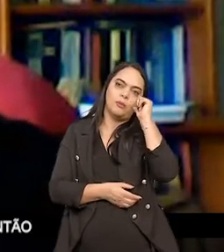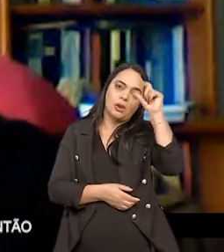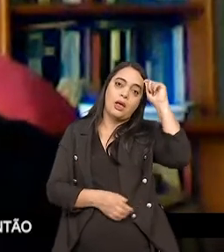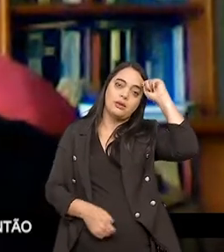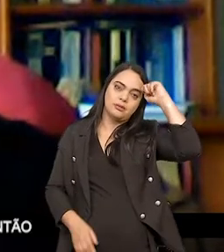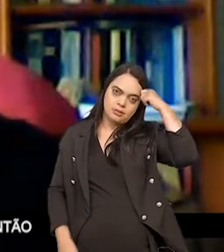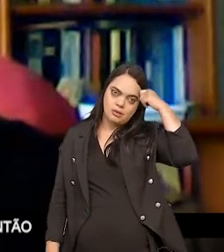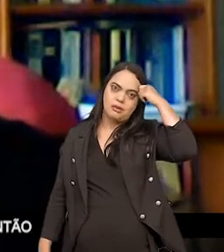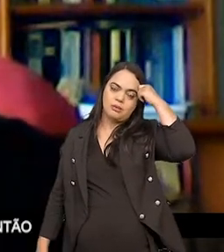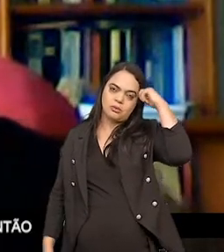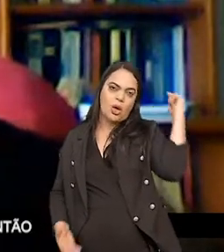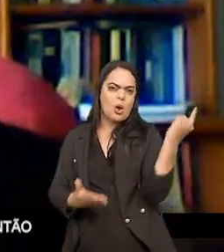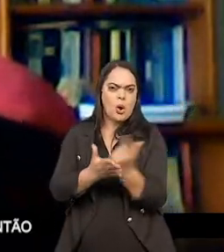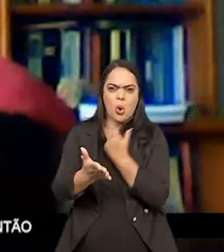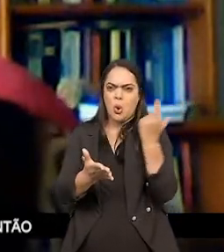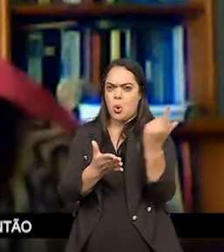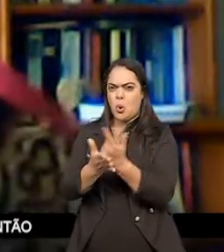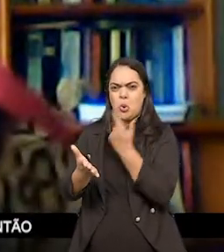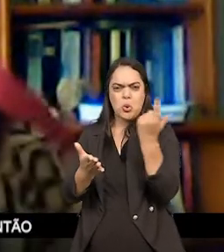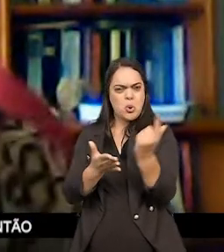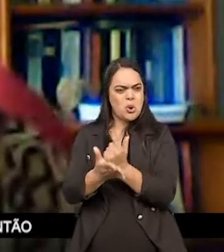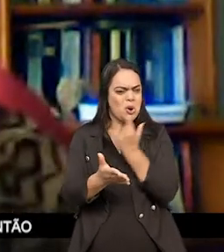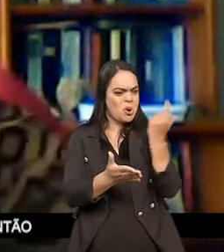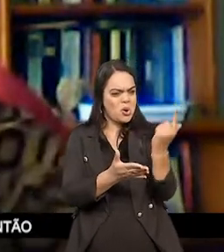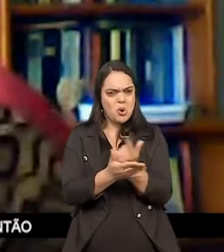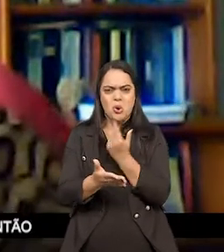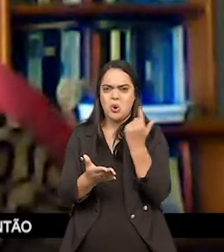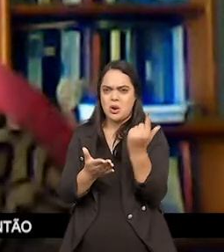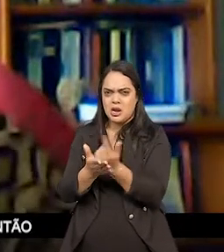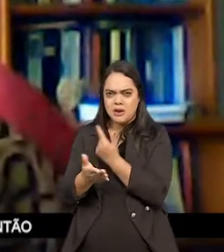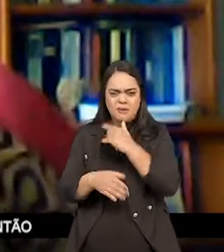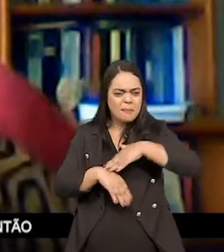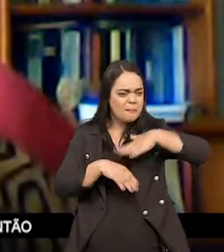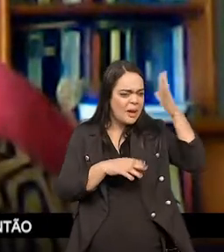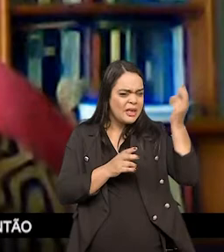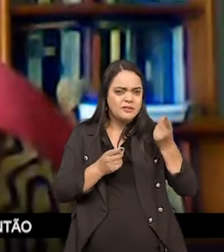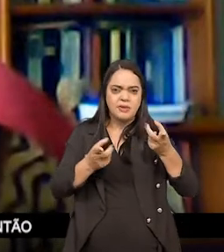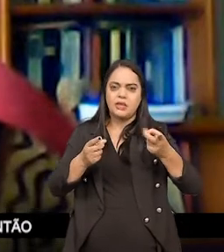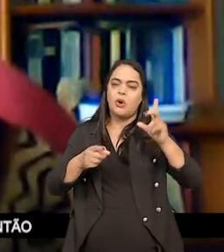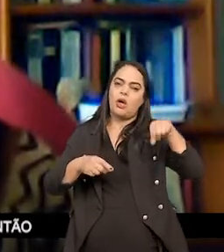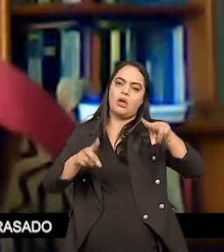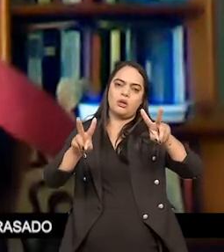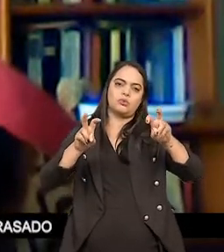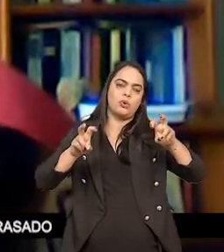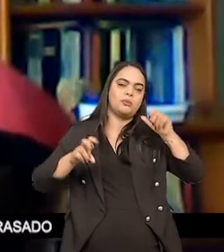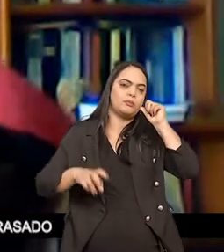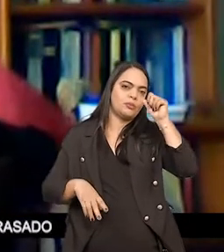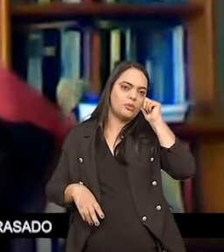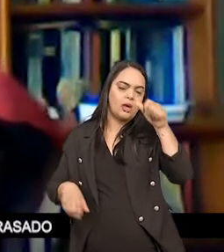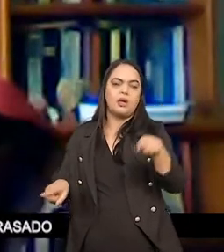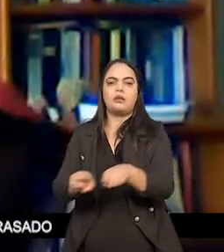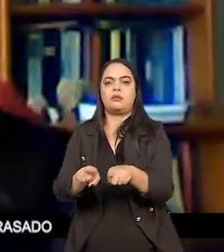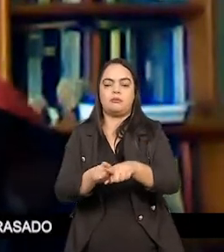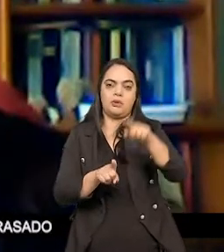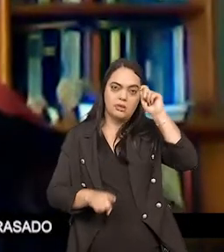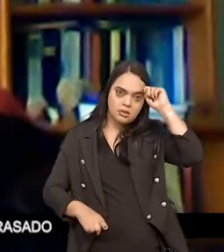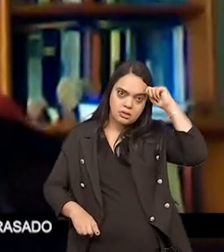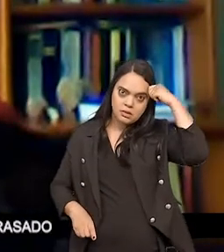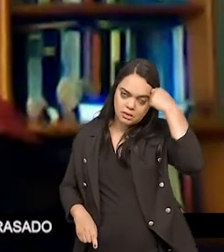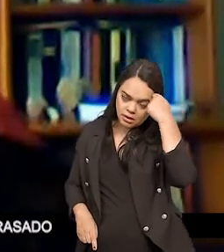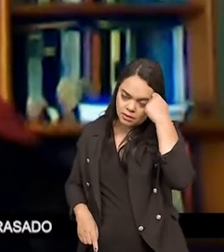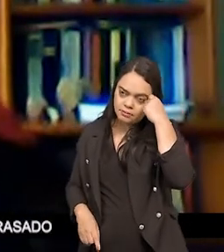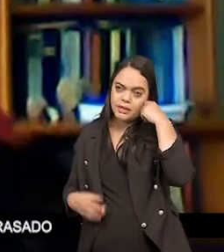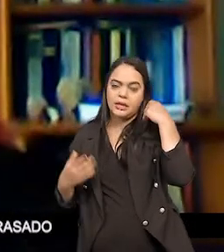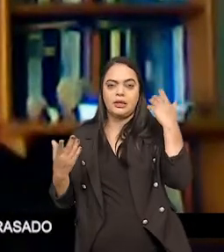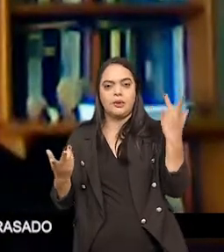Os livros mais procurados em toda a história das mulheres de gênero e questão dos negros, tá? Então, eu acho que assim como a negritude,